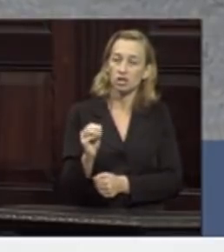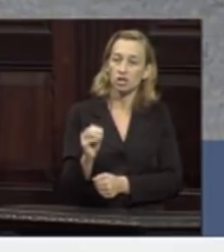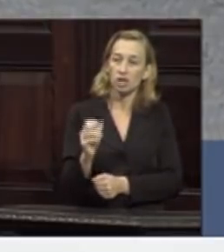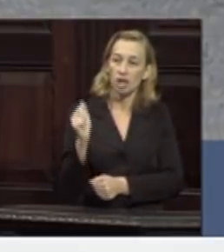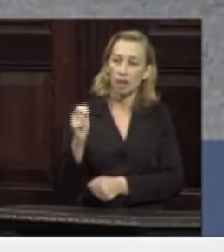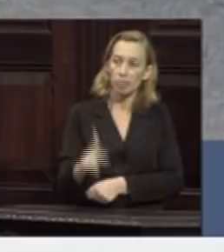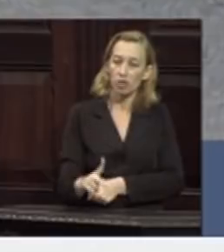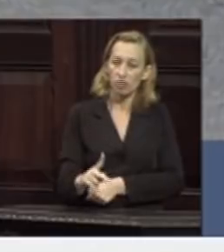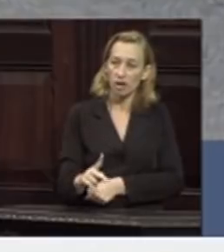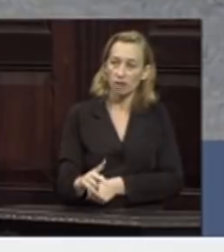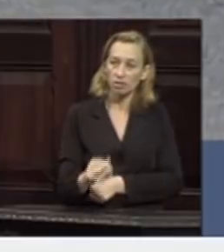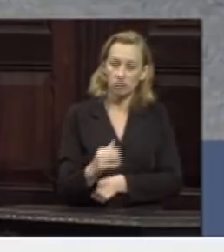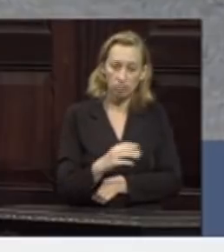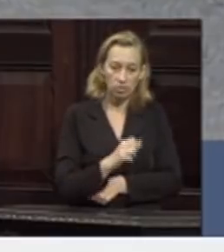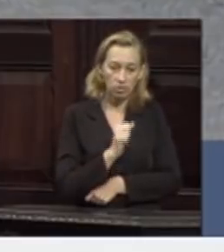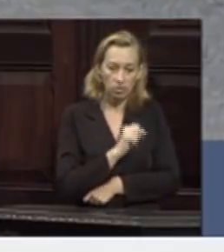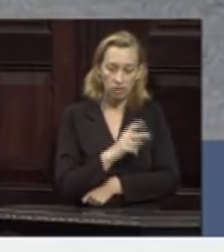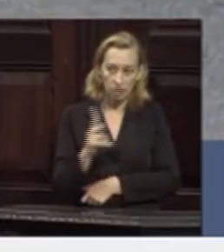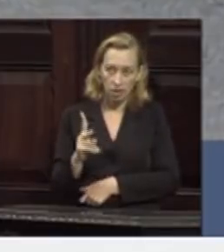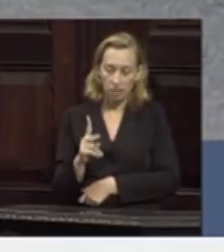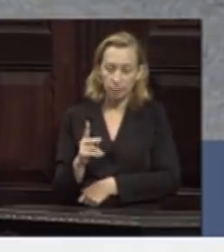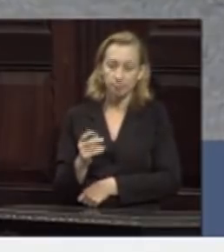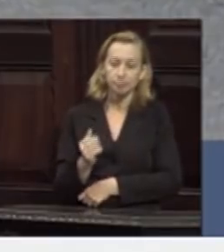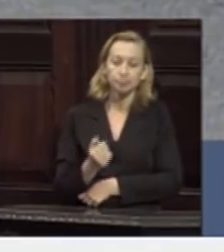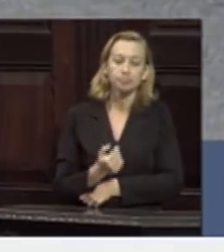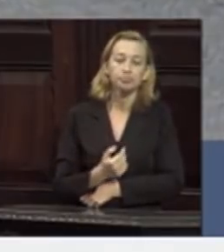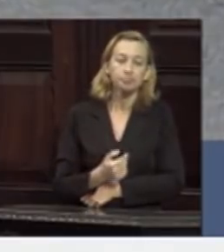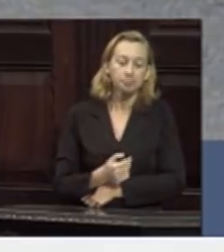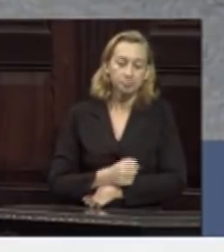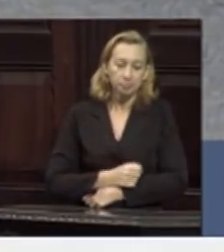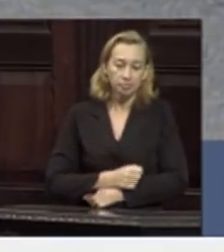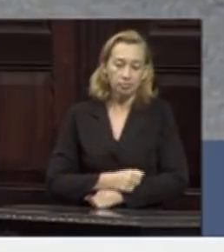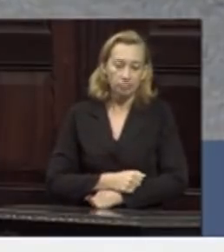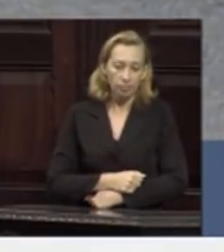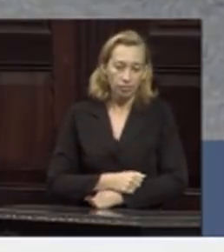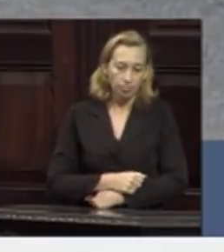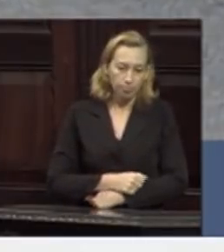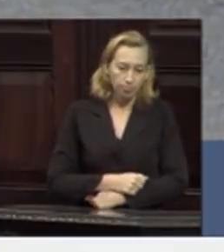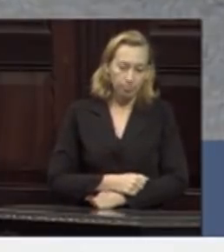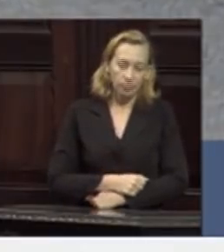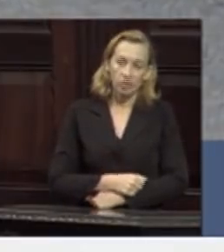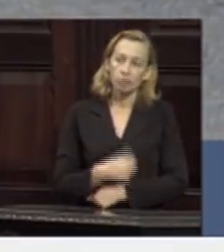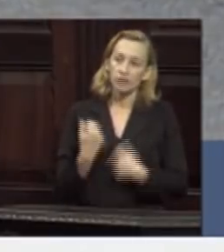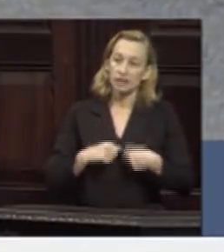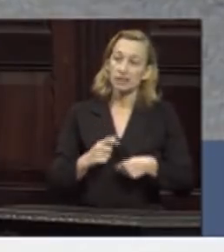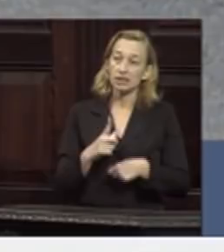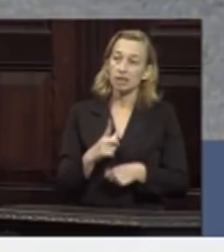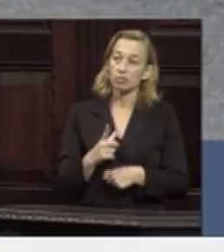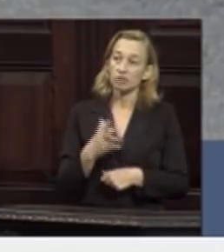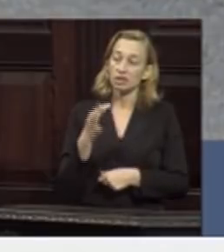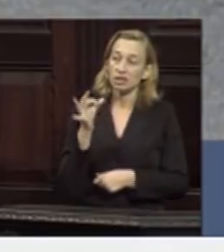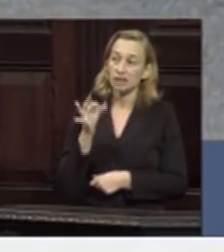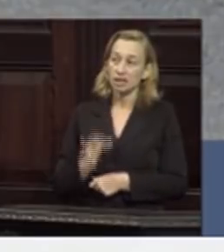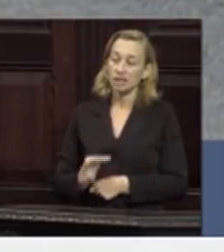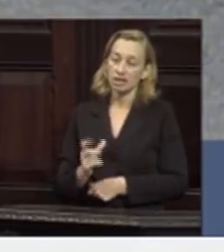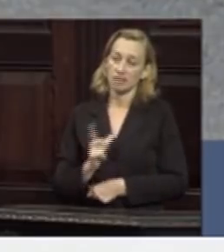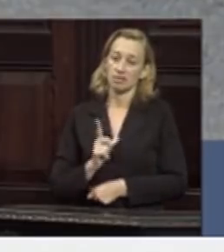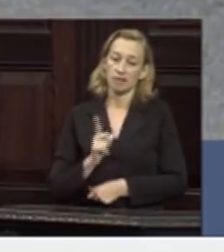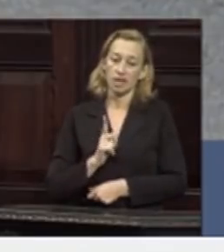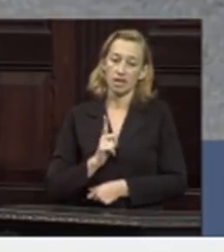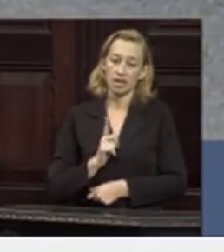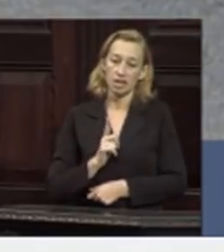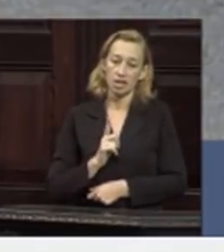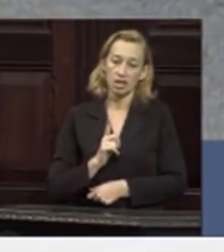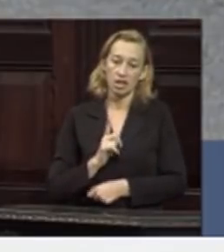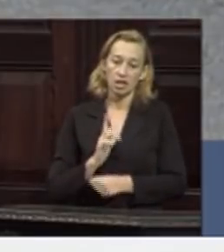queria falar isso e vamos em frente, porque se for bom, a gente tem certeza. Agora, há 6